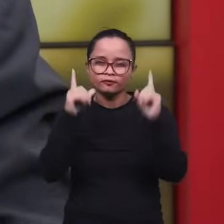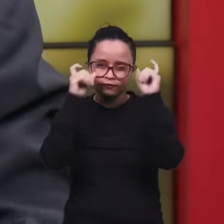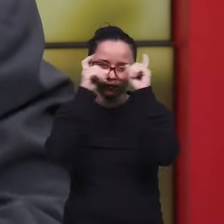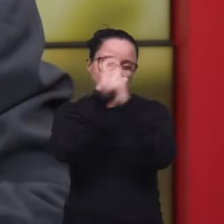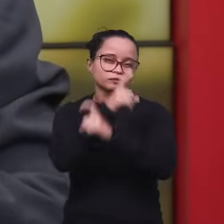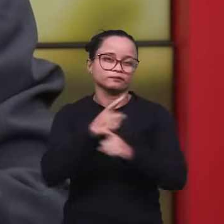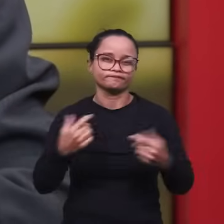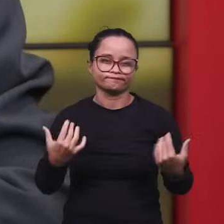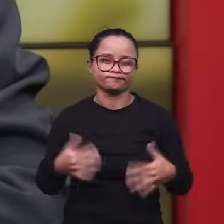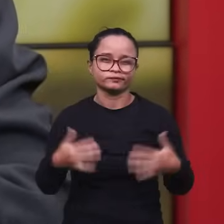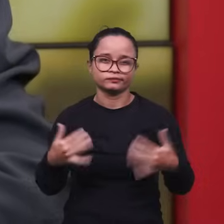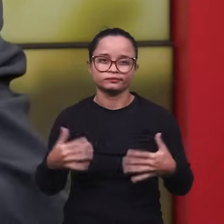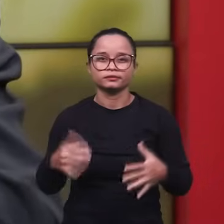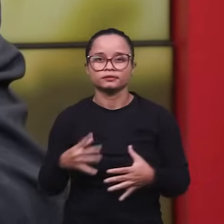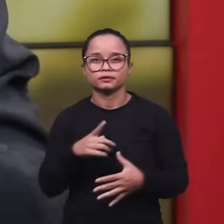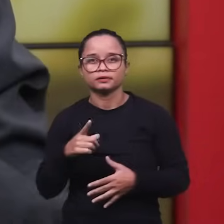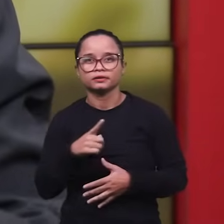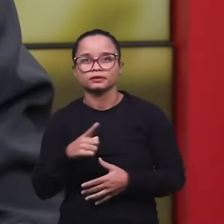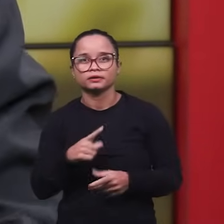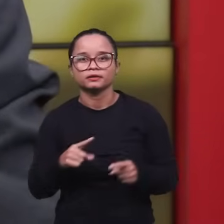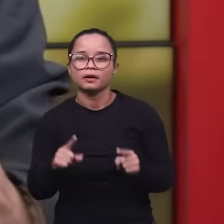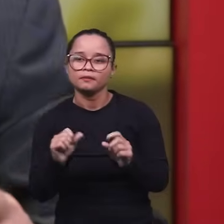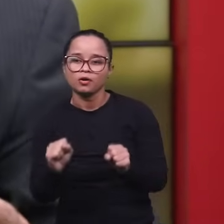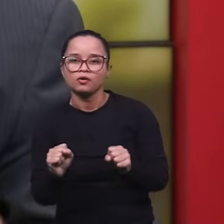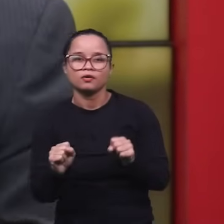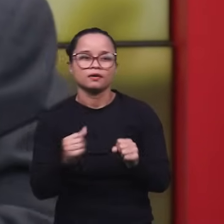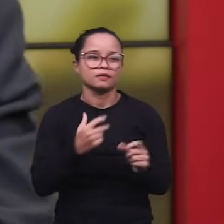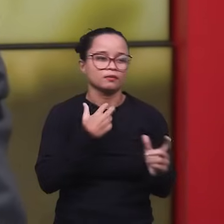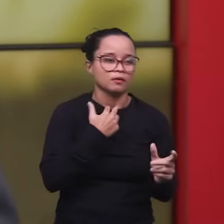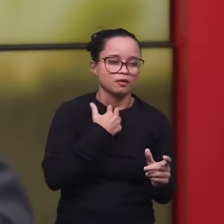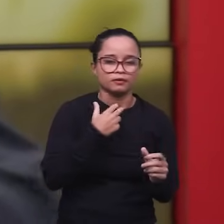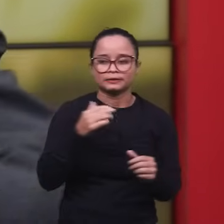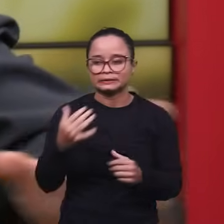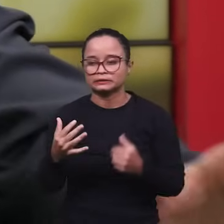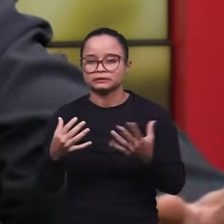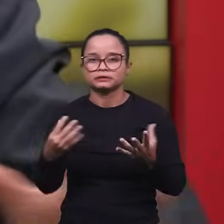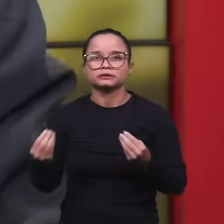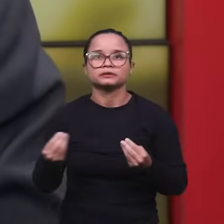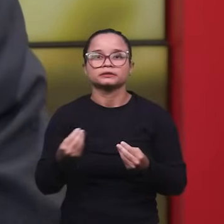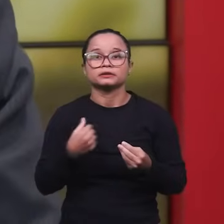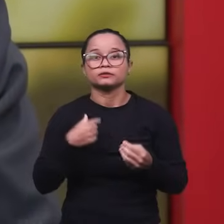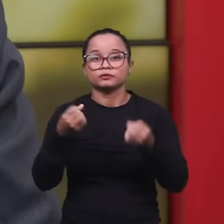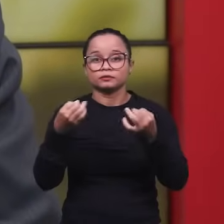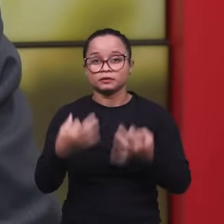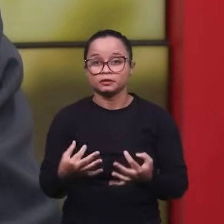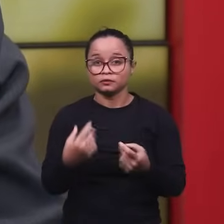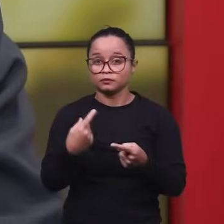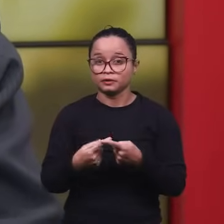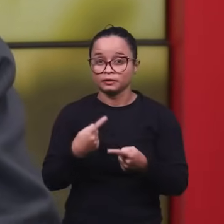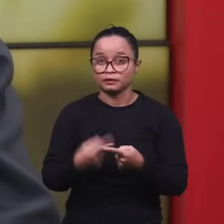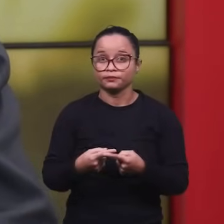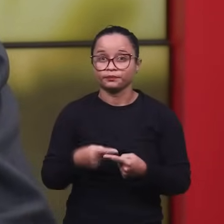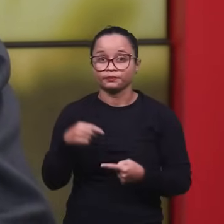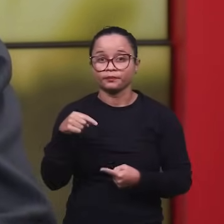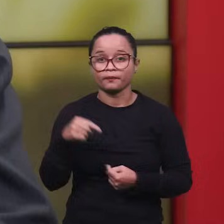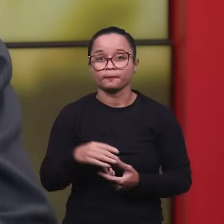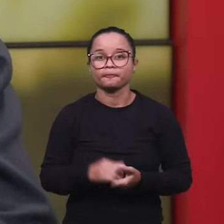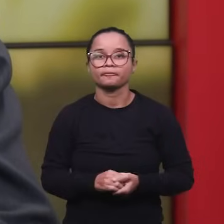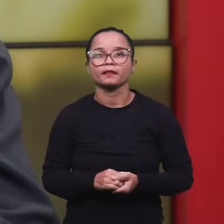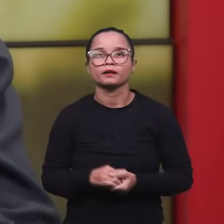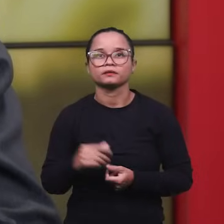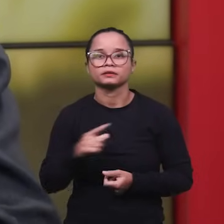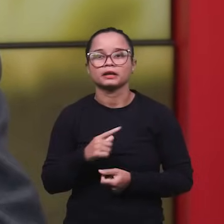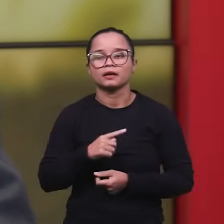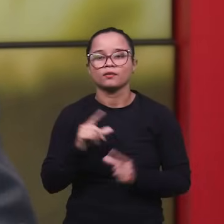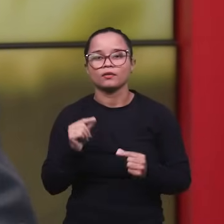complexas, né, que existem, pode fazer isso, não pode fazer aquilo. Eu estou dizendo porque aqui o Fernando trouxe